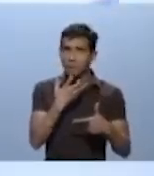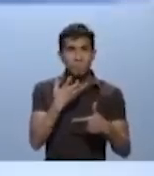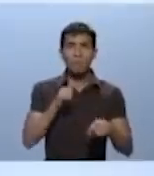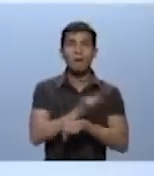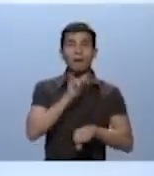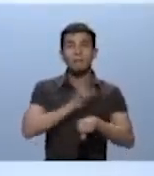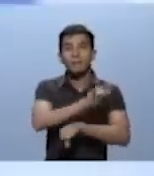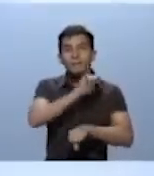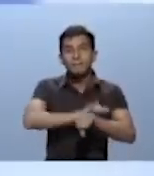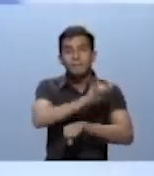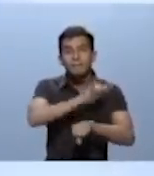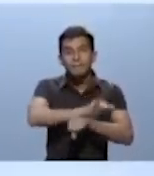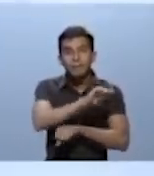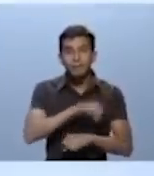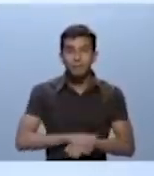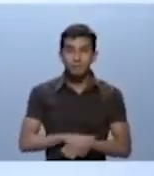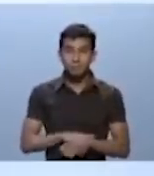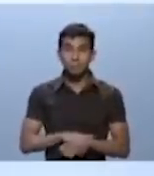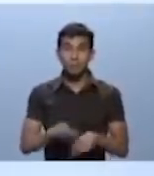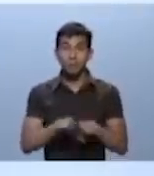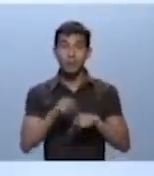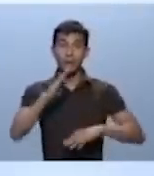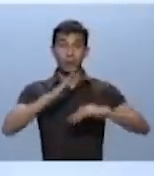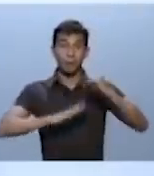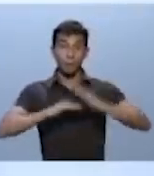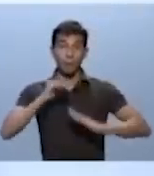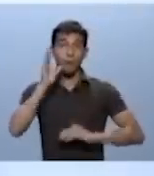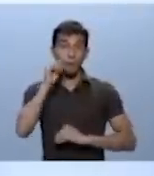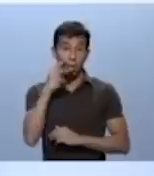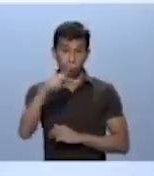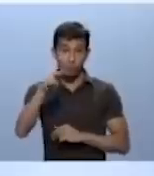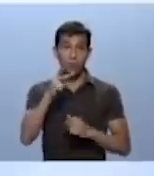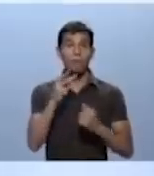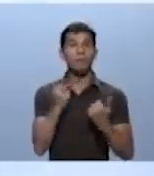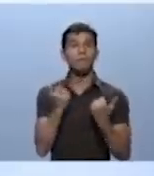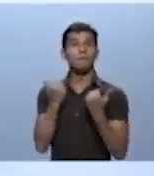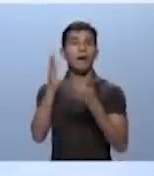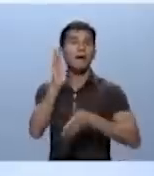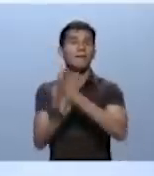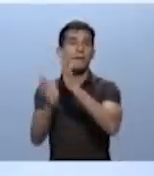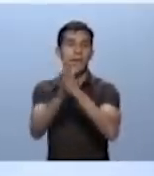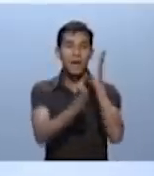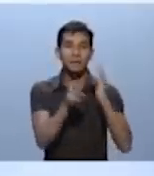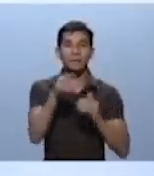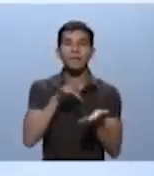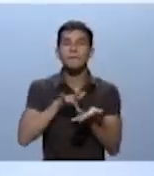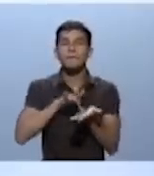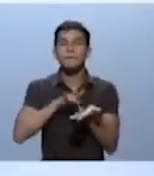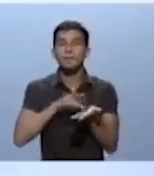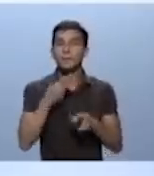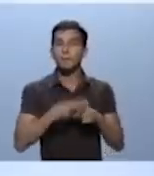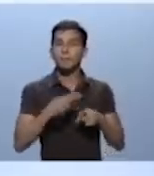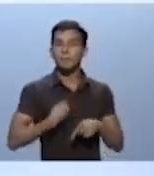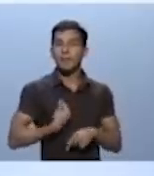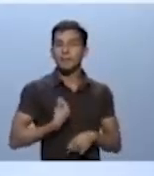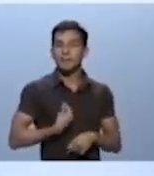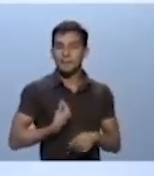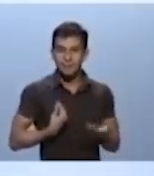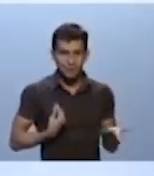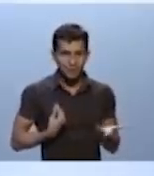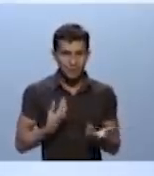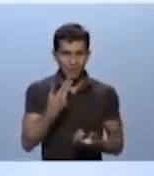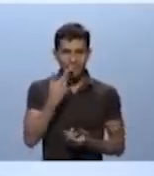já falou que você da presença para funcionar o teu que tá viajando pro exterior você vem falar de mim eu gasto dinheiro sim